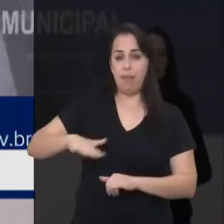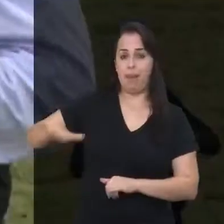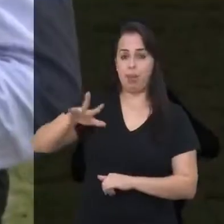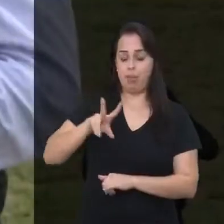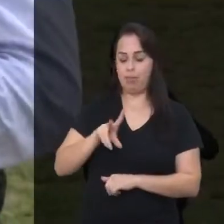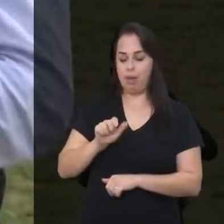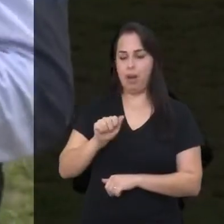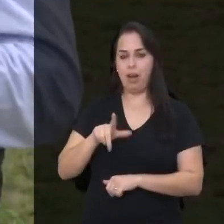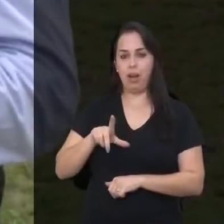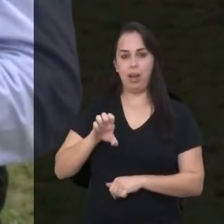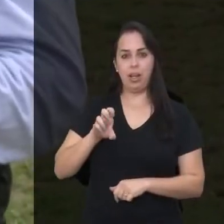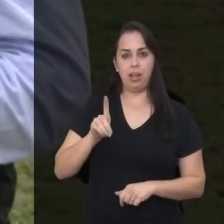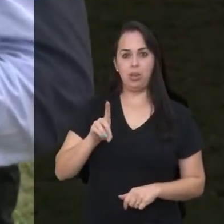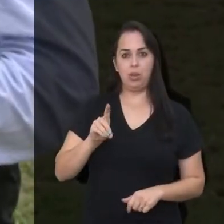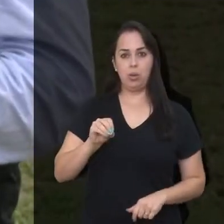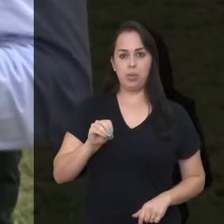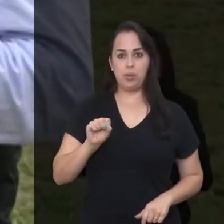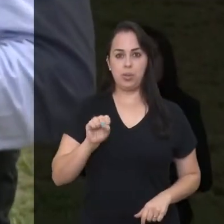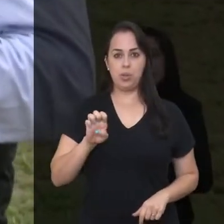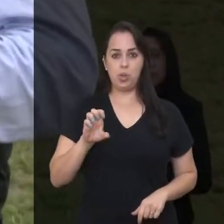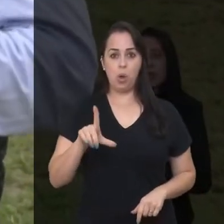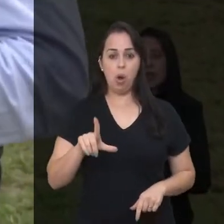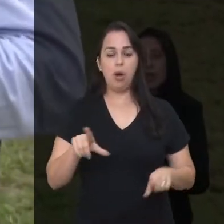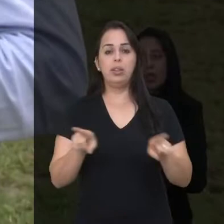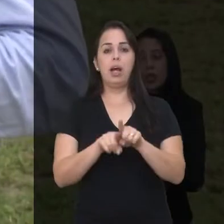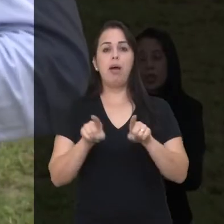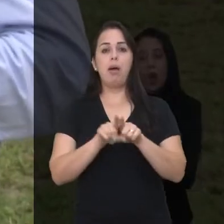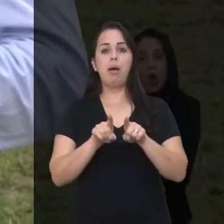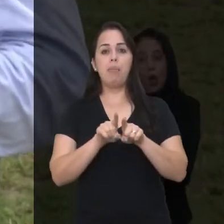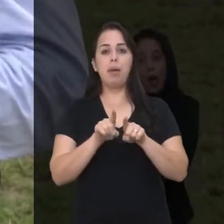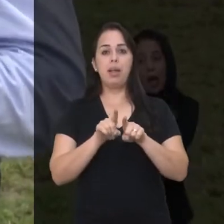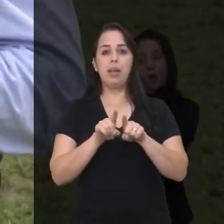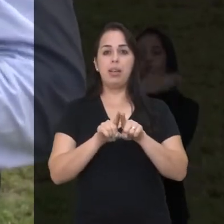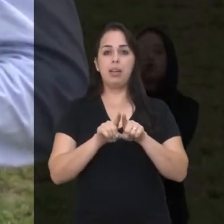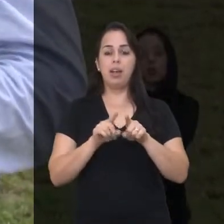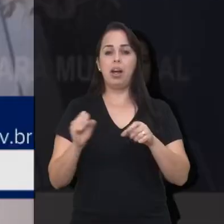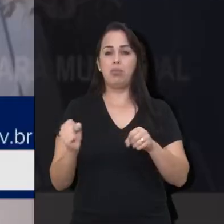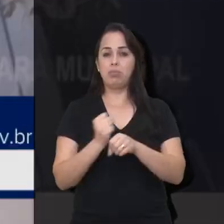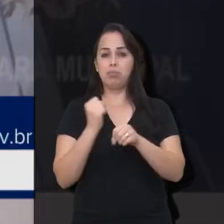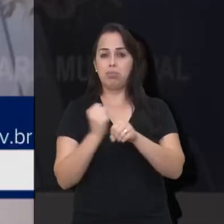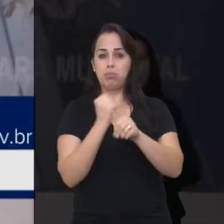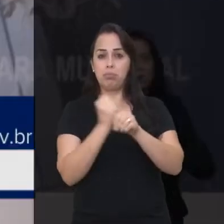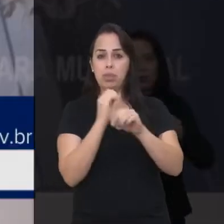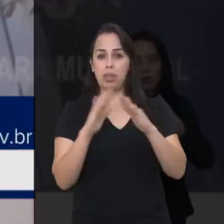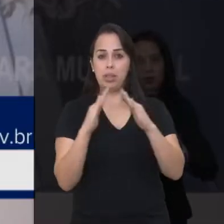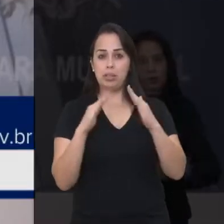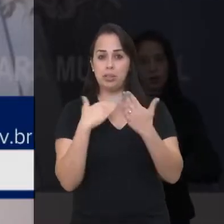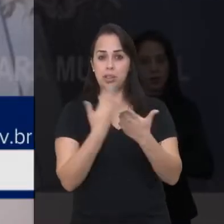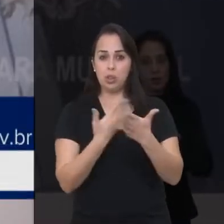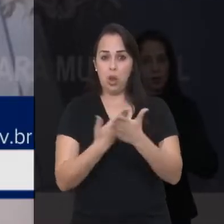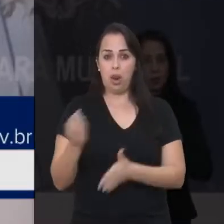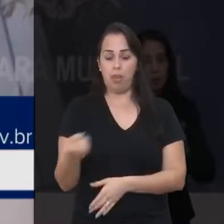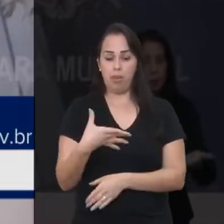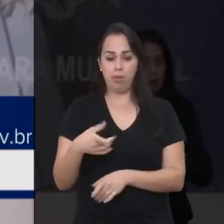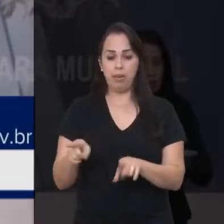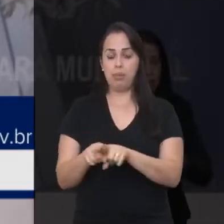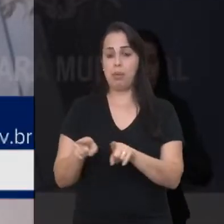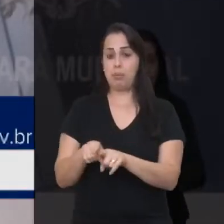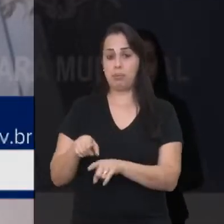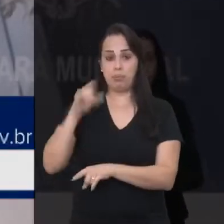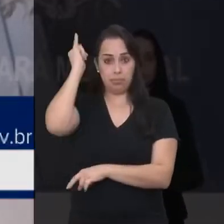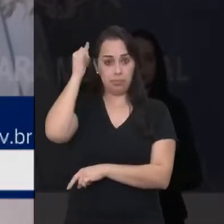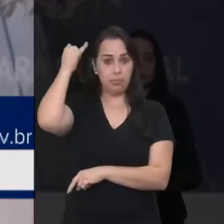Sol e também anunciou a construção de uma nova escola de período integral em São José. Quem também abordou o trabalho de